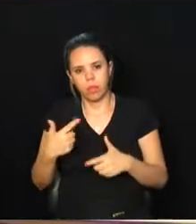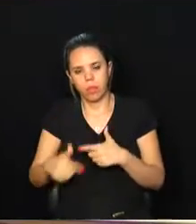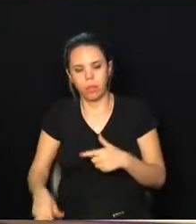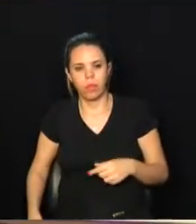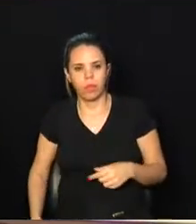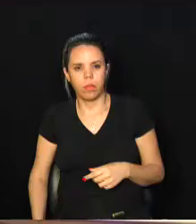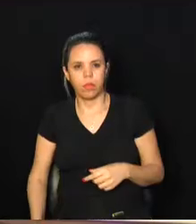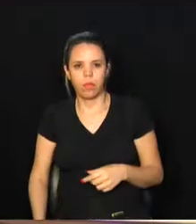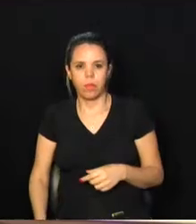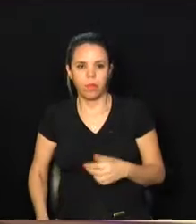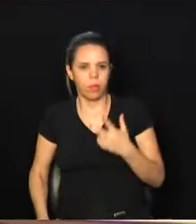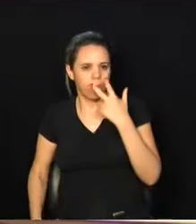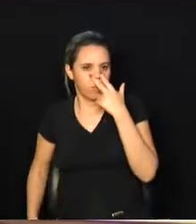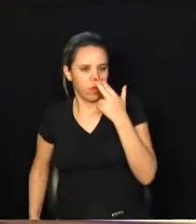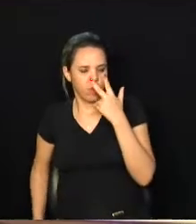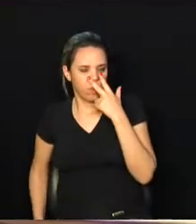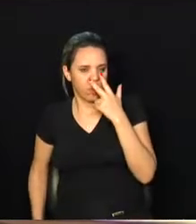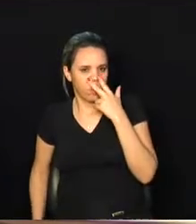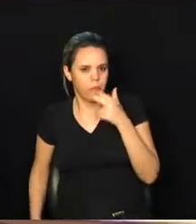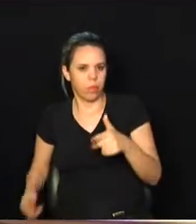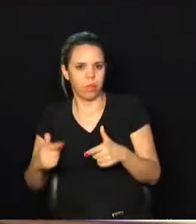problemas, parece que os problemas